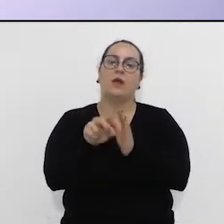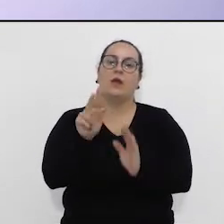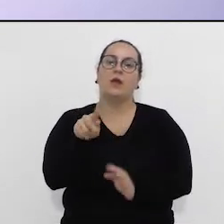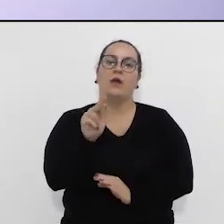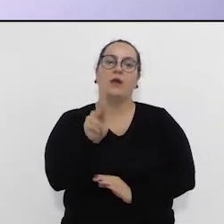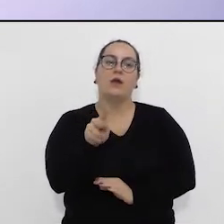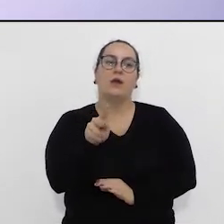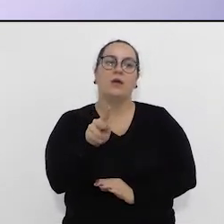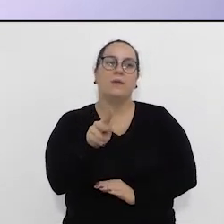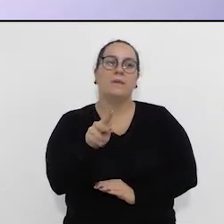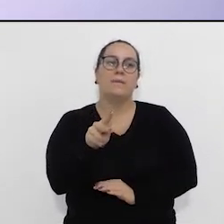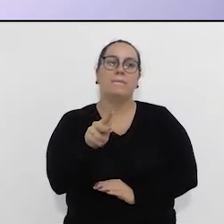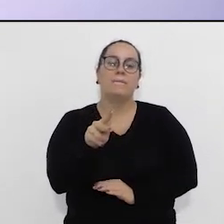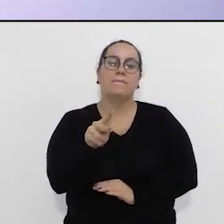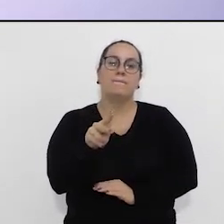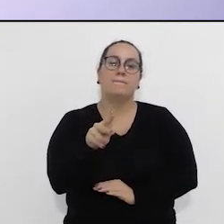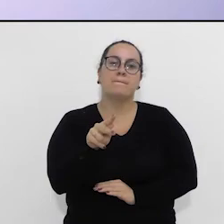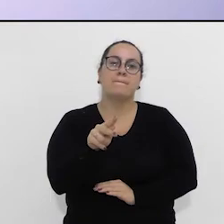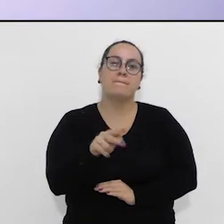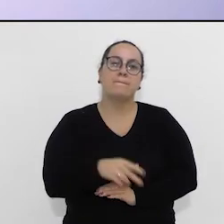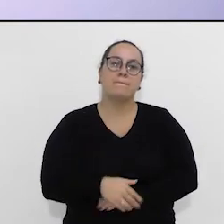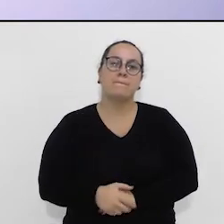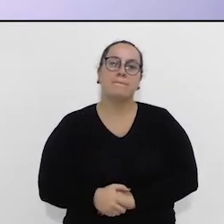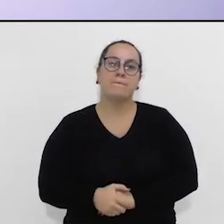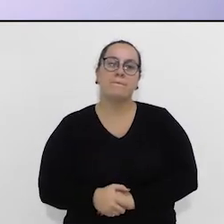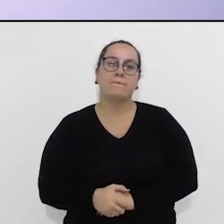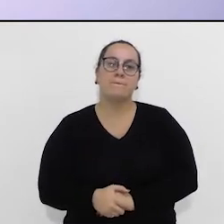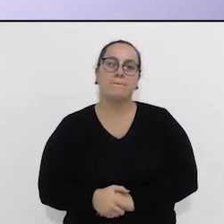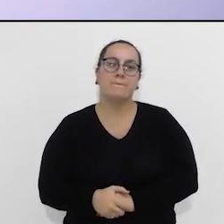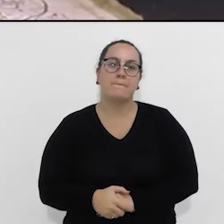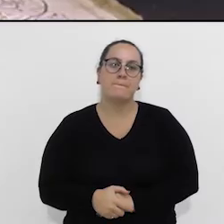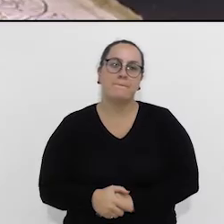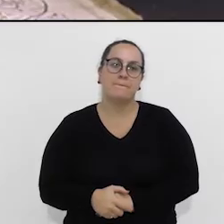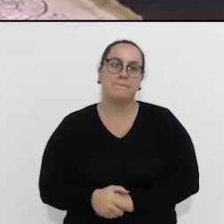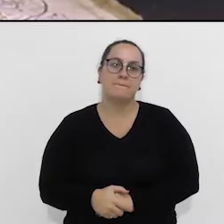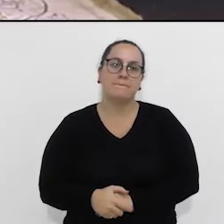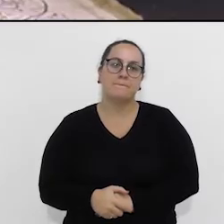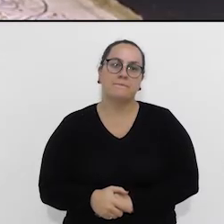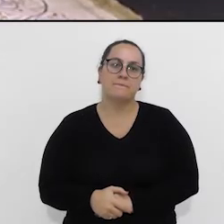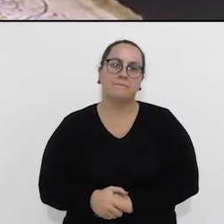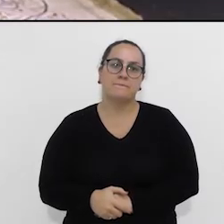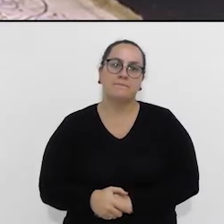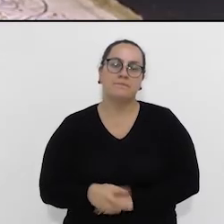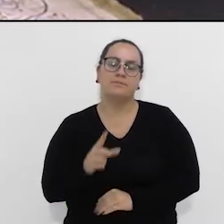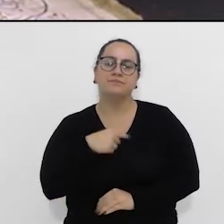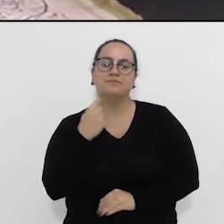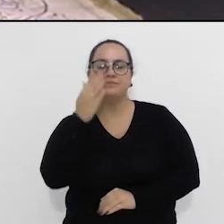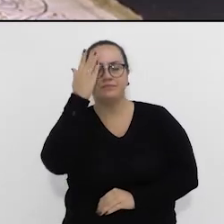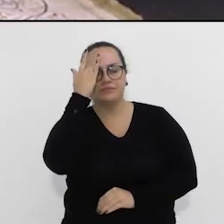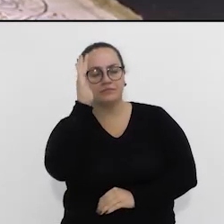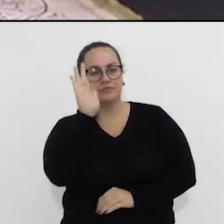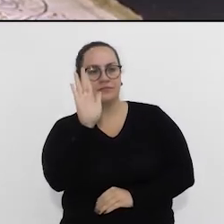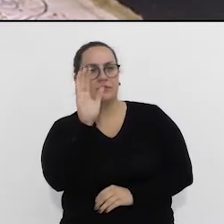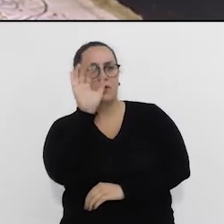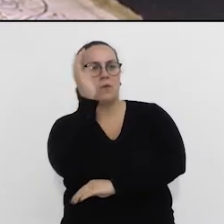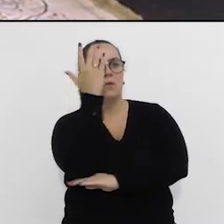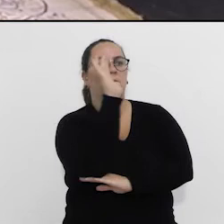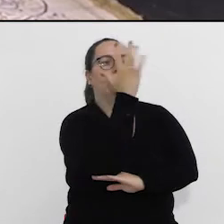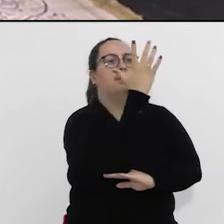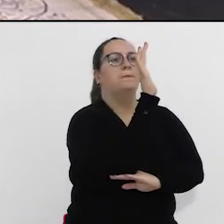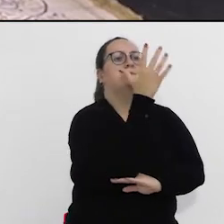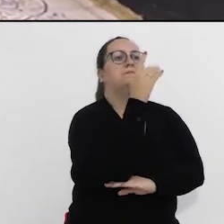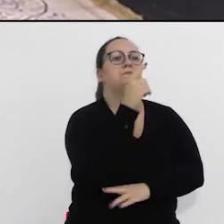professores Wagner Bertoli e do Professor Inácio Junior candidato nós sabemos que o Horto Florestal